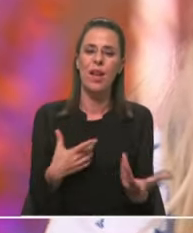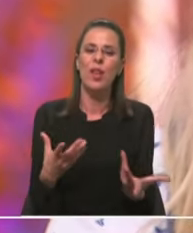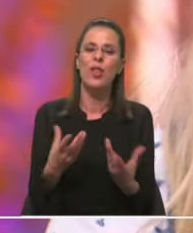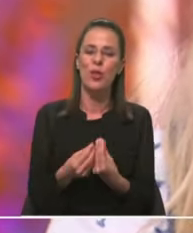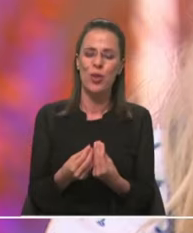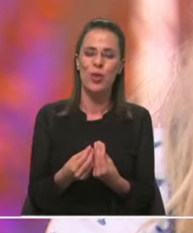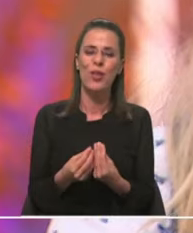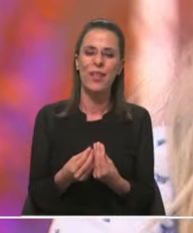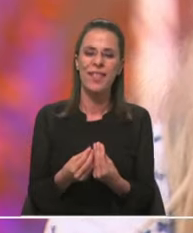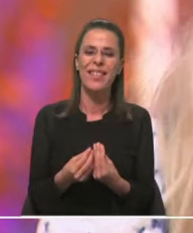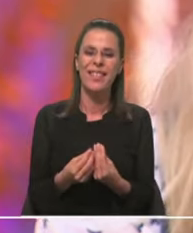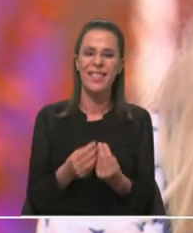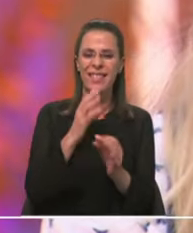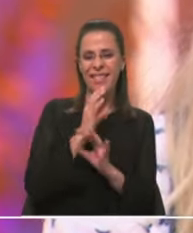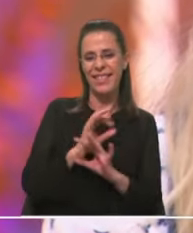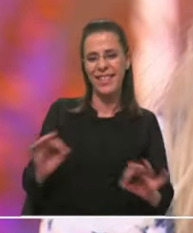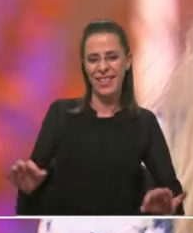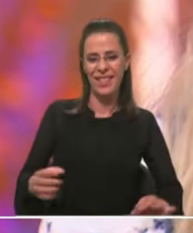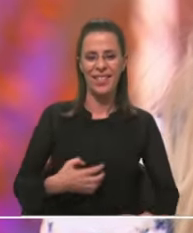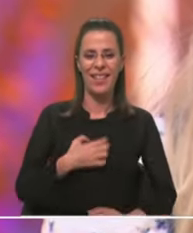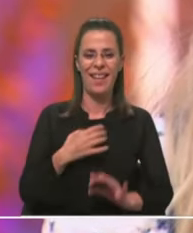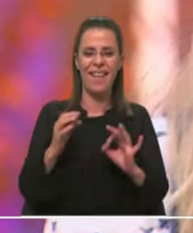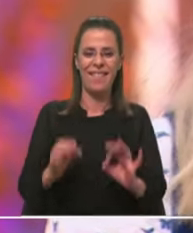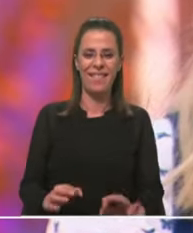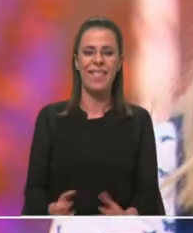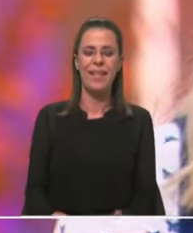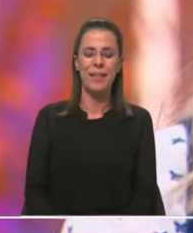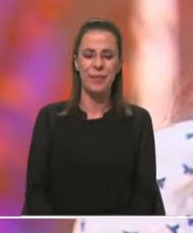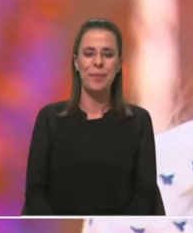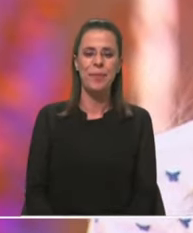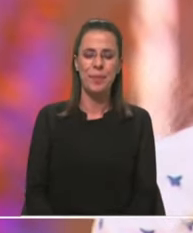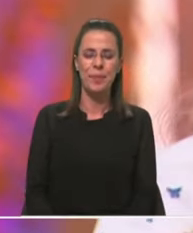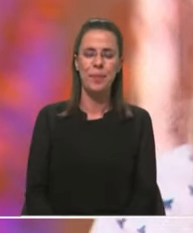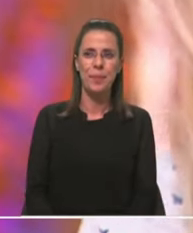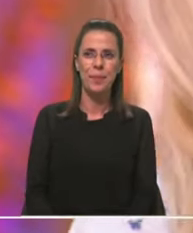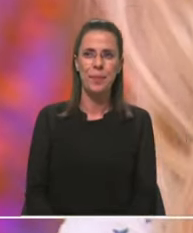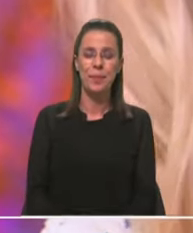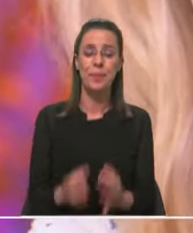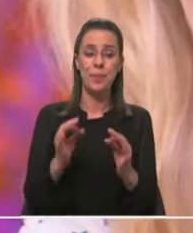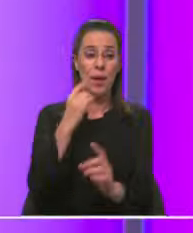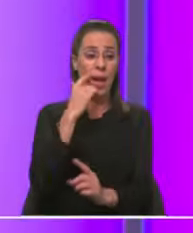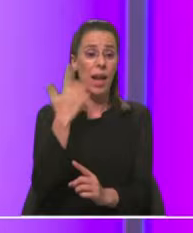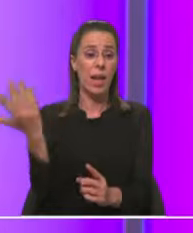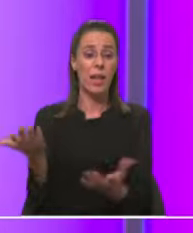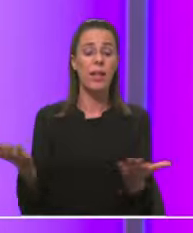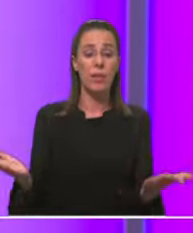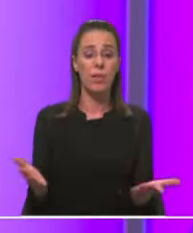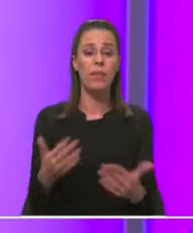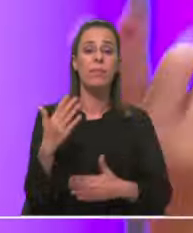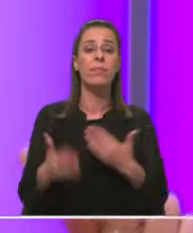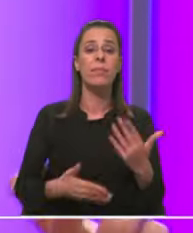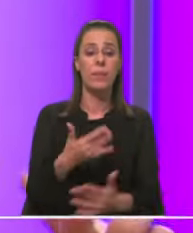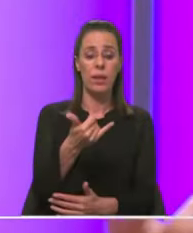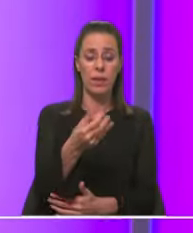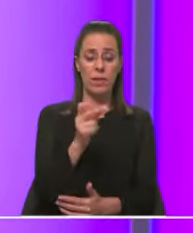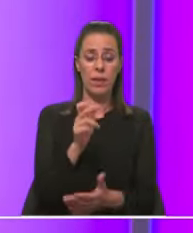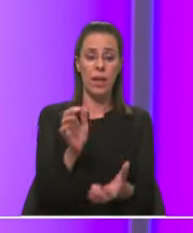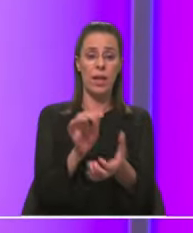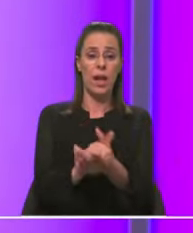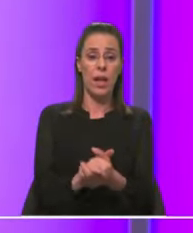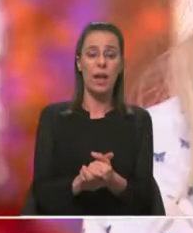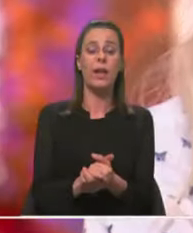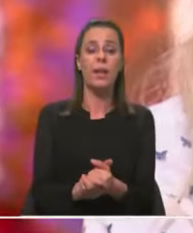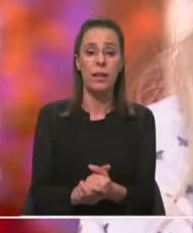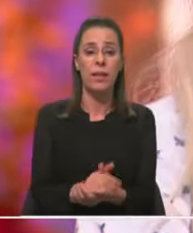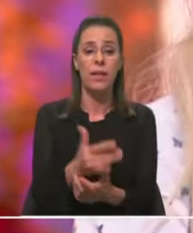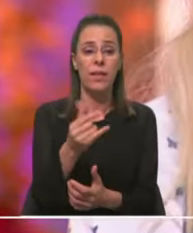juntos é incrível, é sensacional, é incrível. Mas é de facto incrível porque ao longo do tempo, não é? 20 anos de casamento,